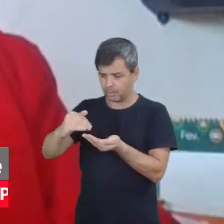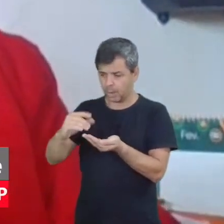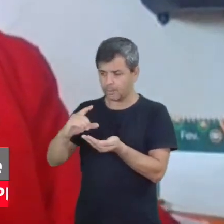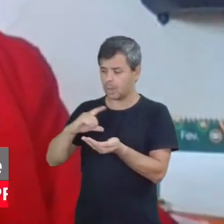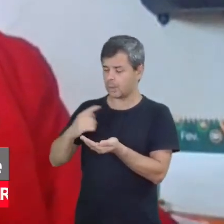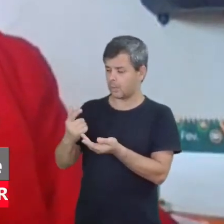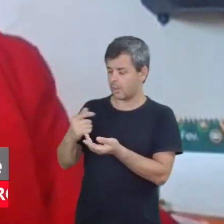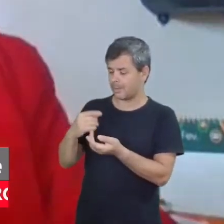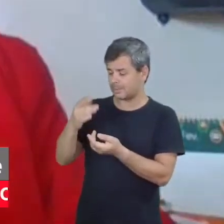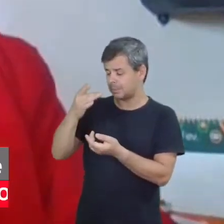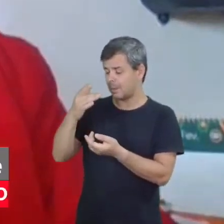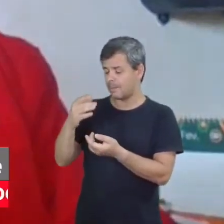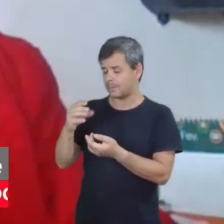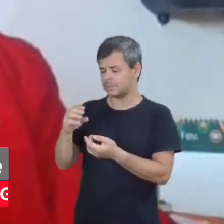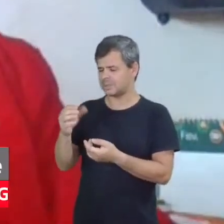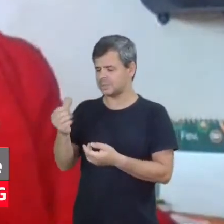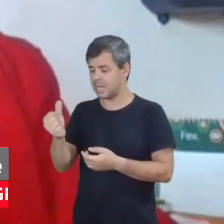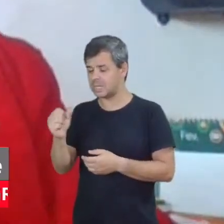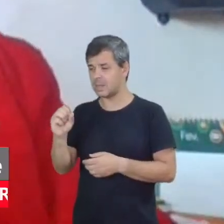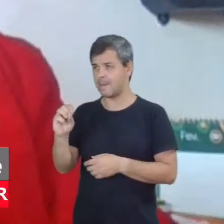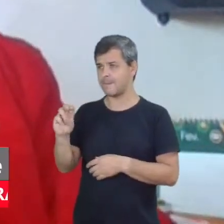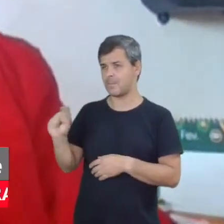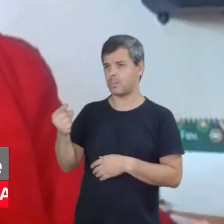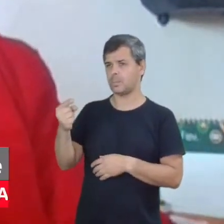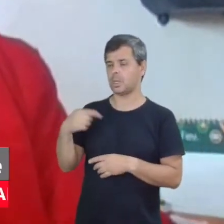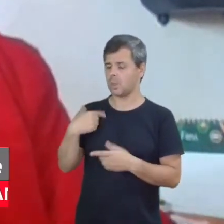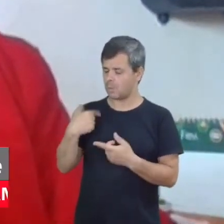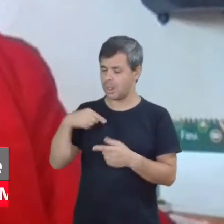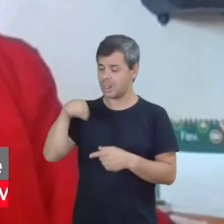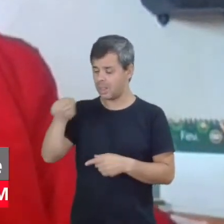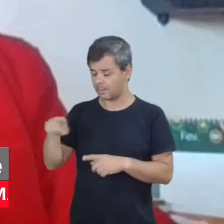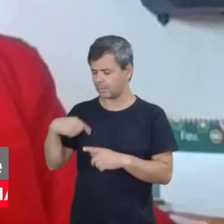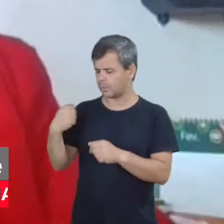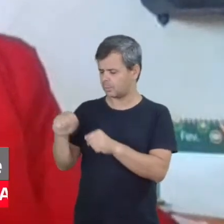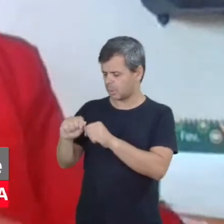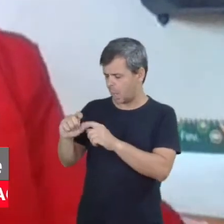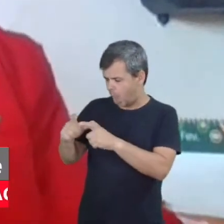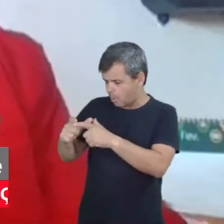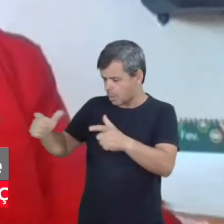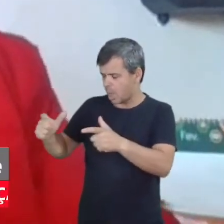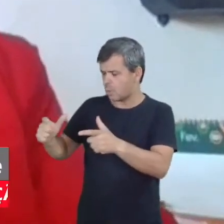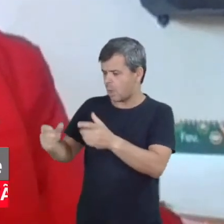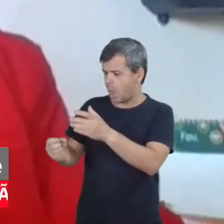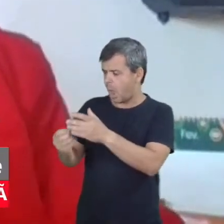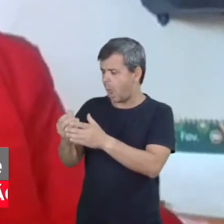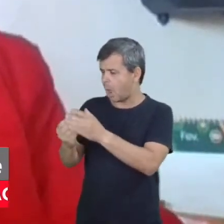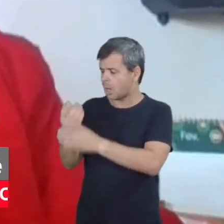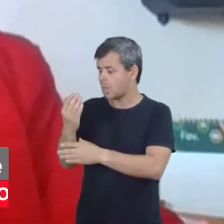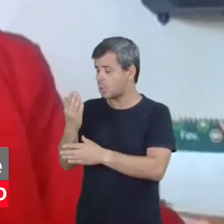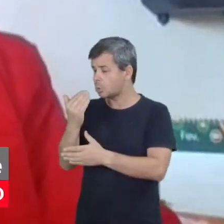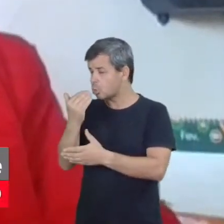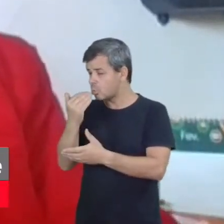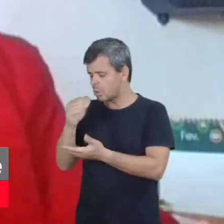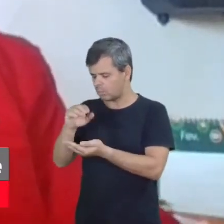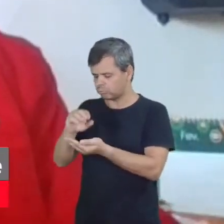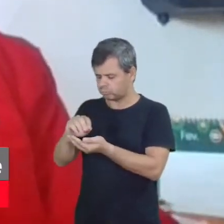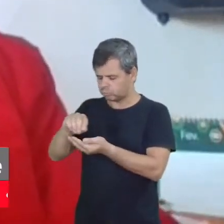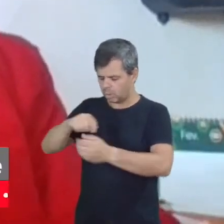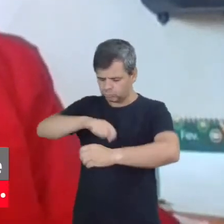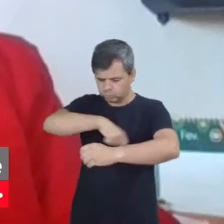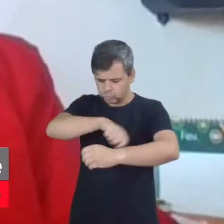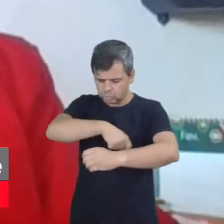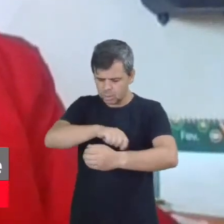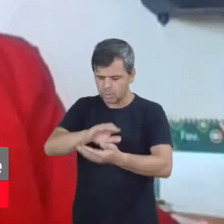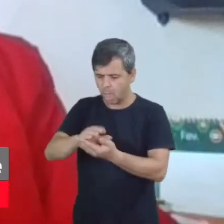tiver o processo organizado, nós podemos ir aumentando, né, nossa capacidade de interlocução e assim, e essas ajudas